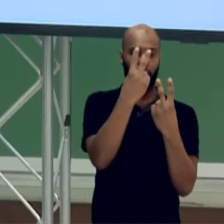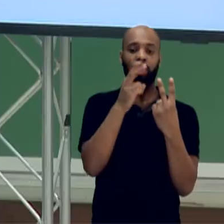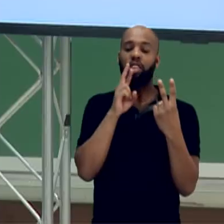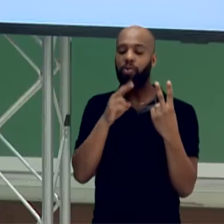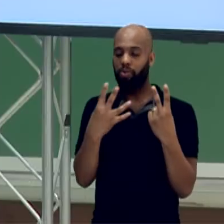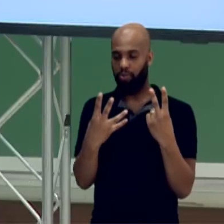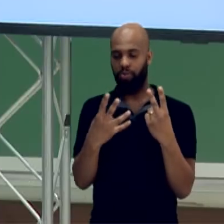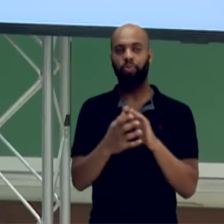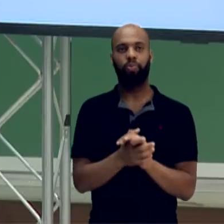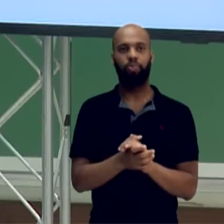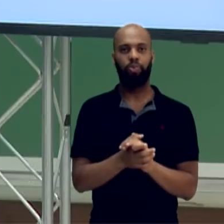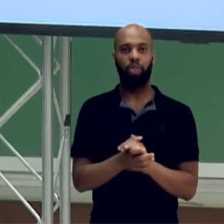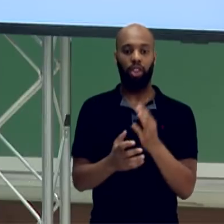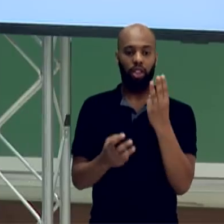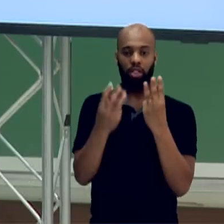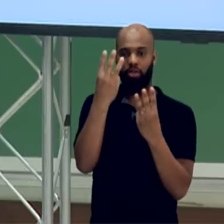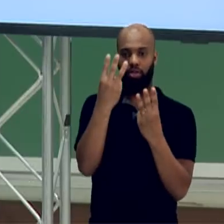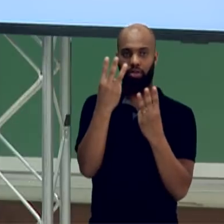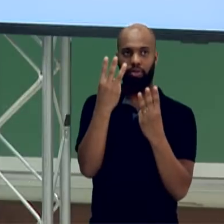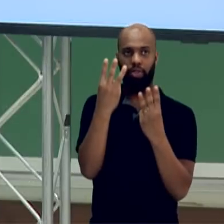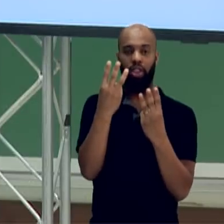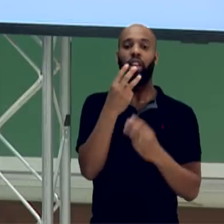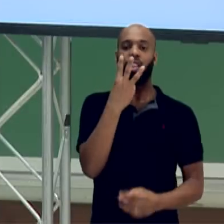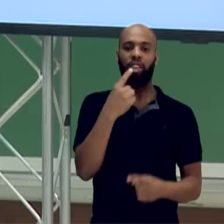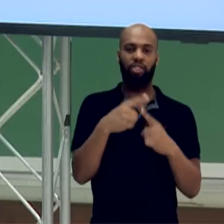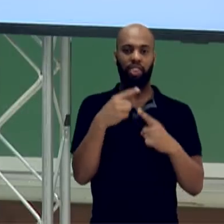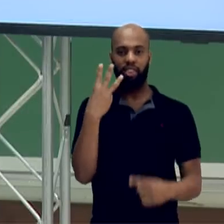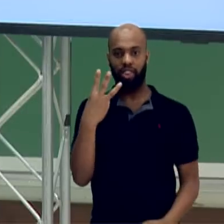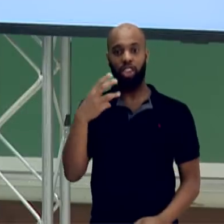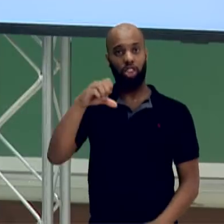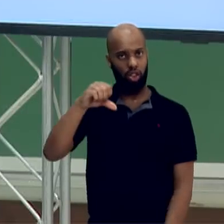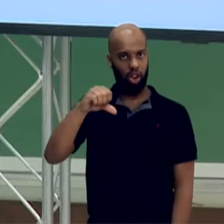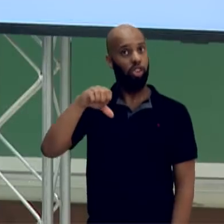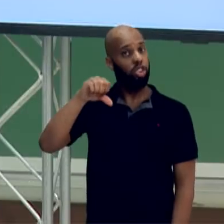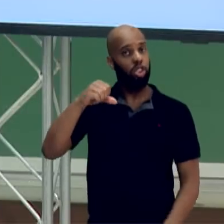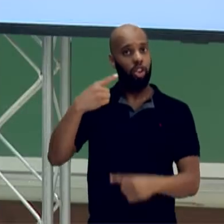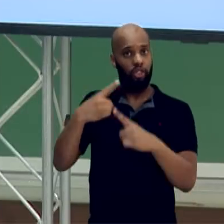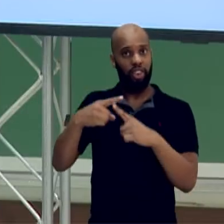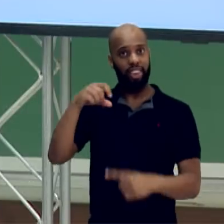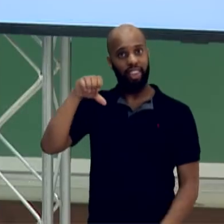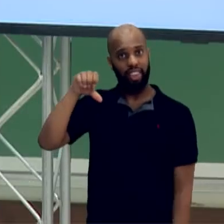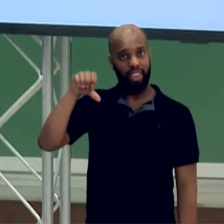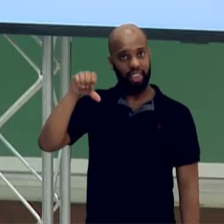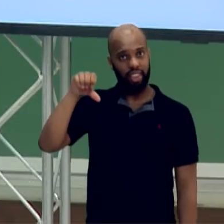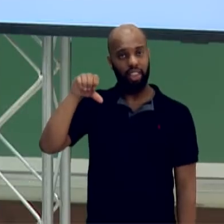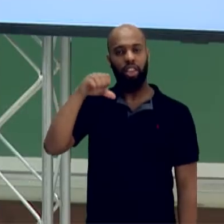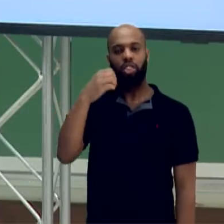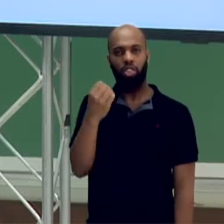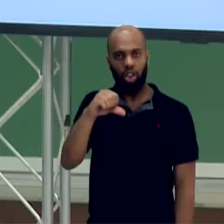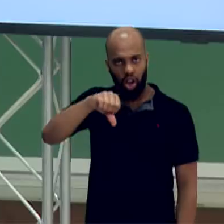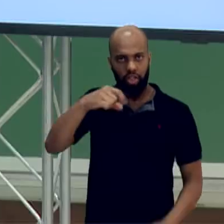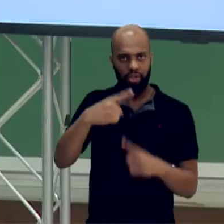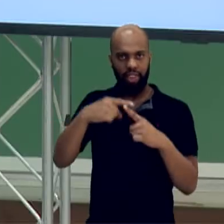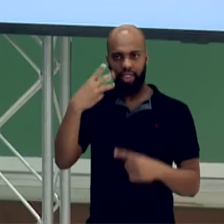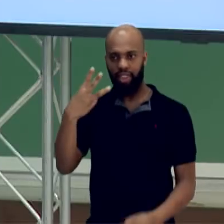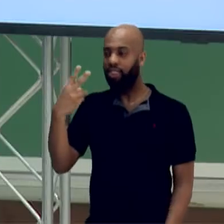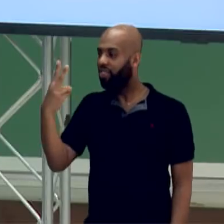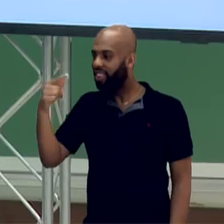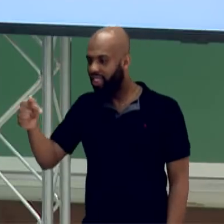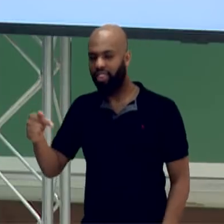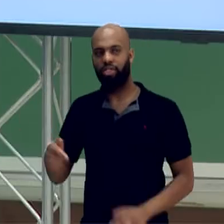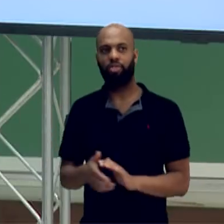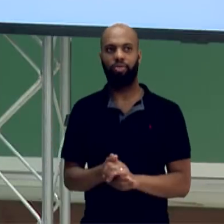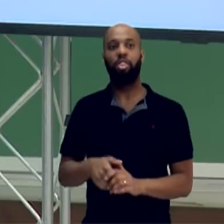vezes 2 é 4, e 3 ao cubo. 3 vezes 3, 9. E 3 vezes 9 é 27.